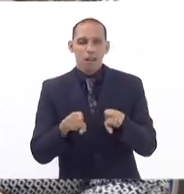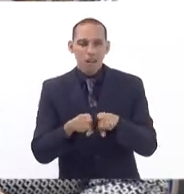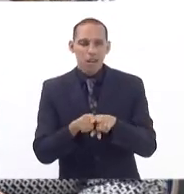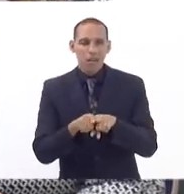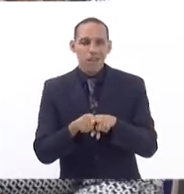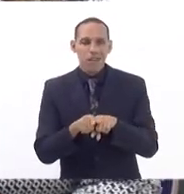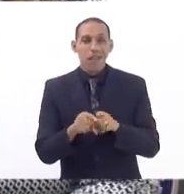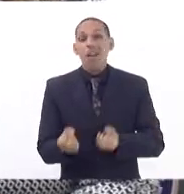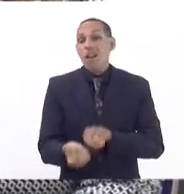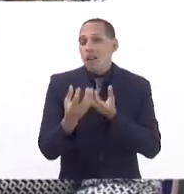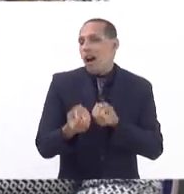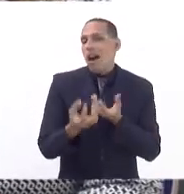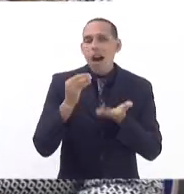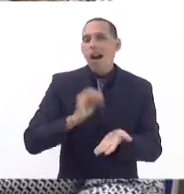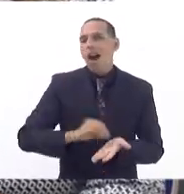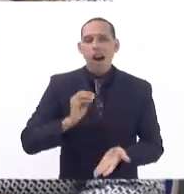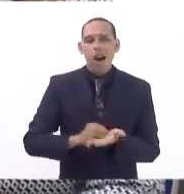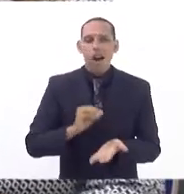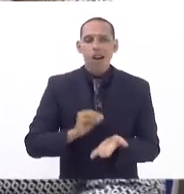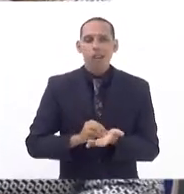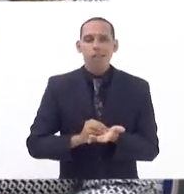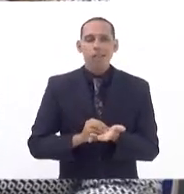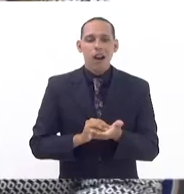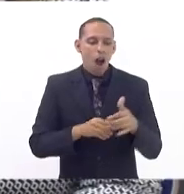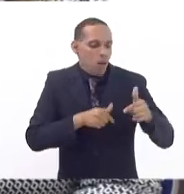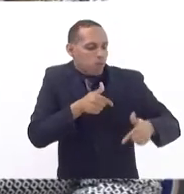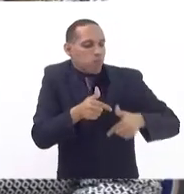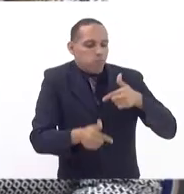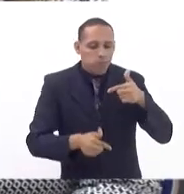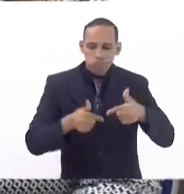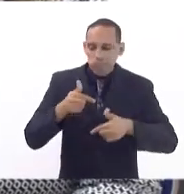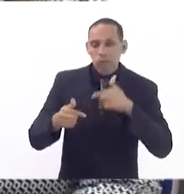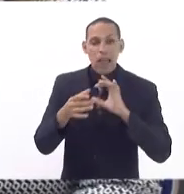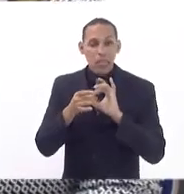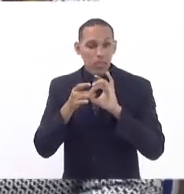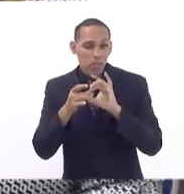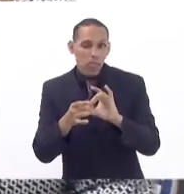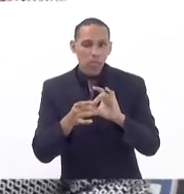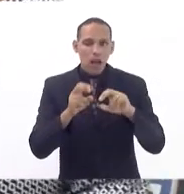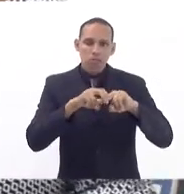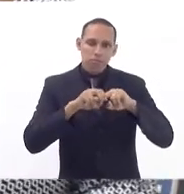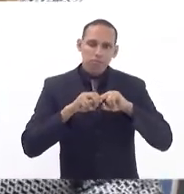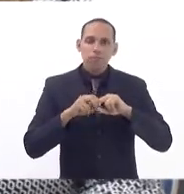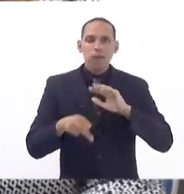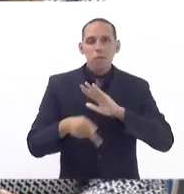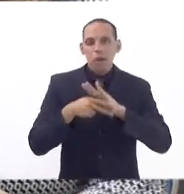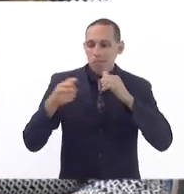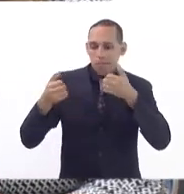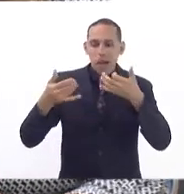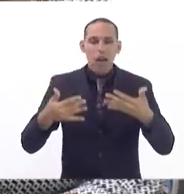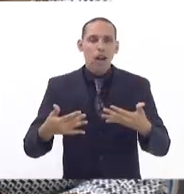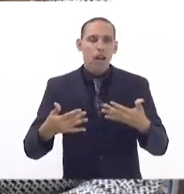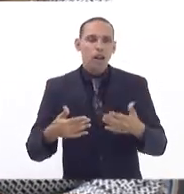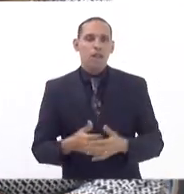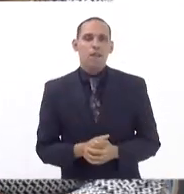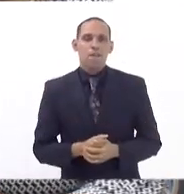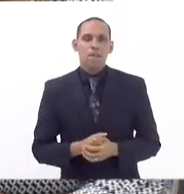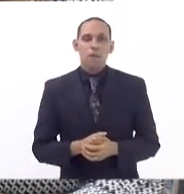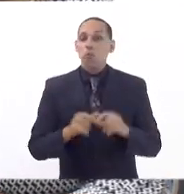sobre o ímpar qual que é o curso da operação está muito ligado Inclusive a essa justificativa né é de